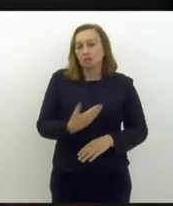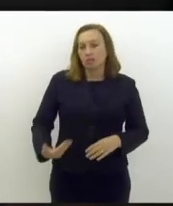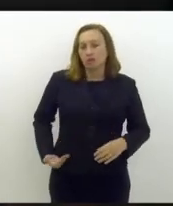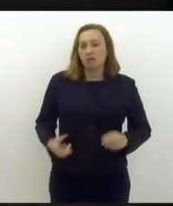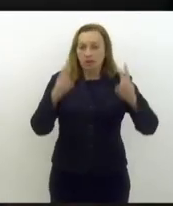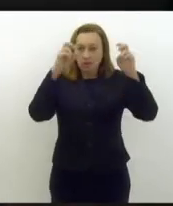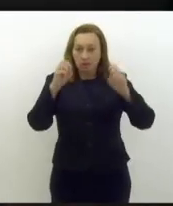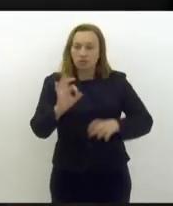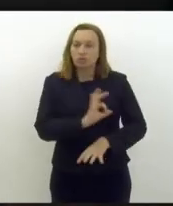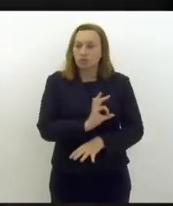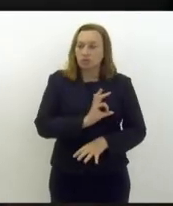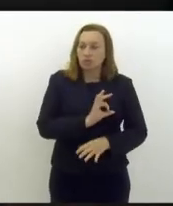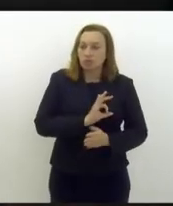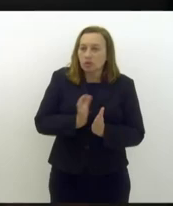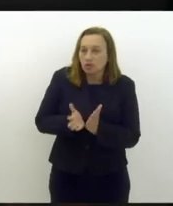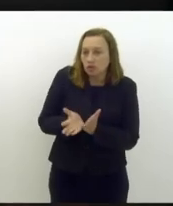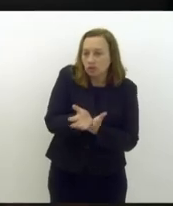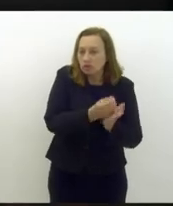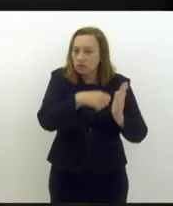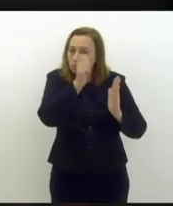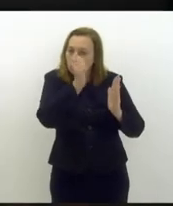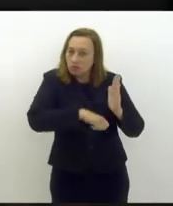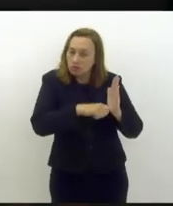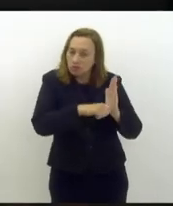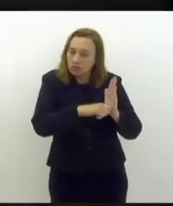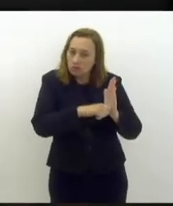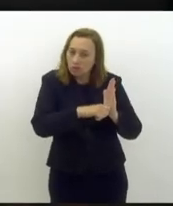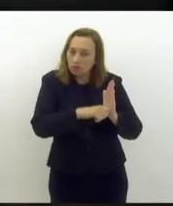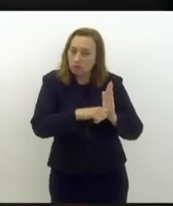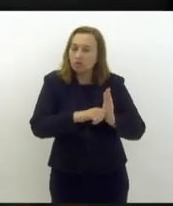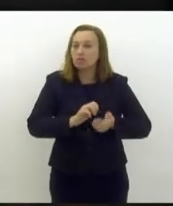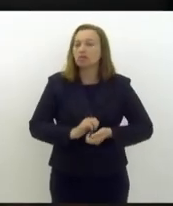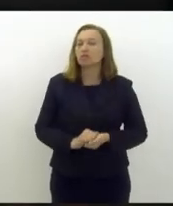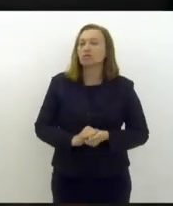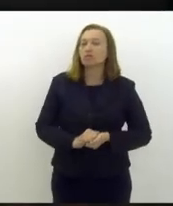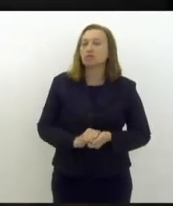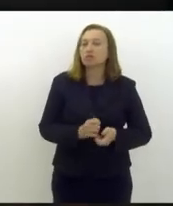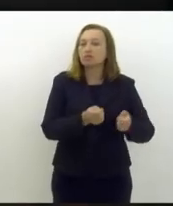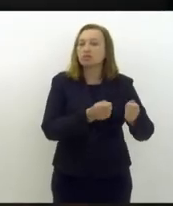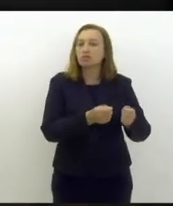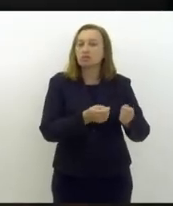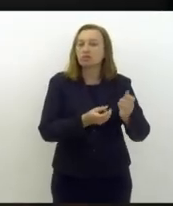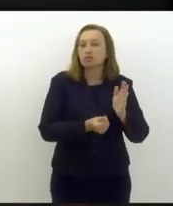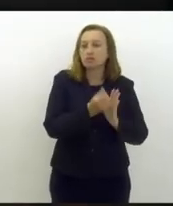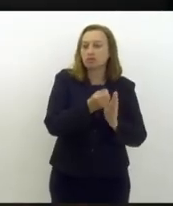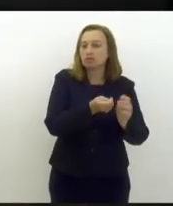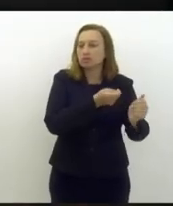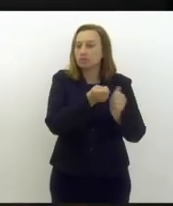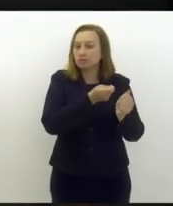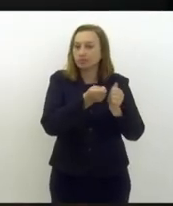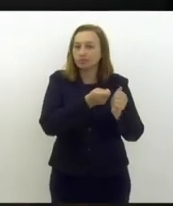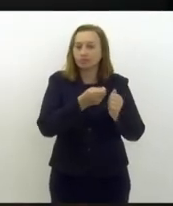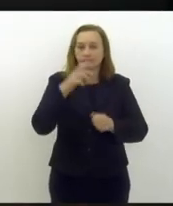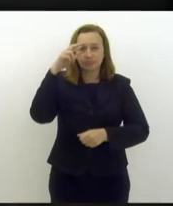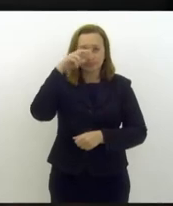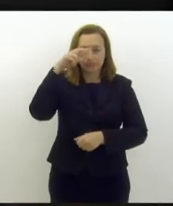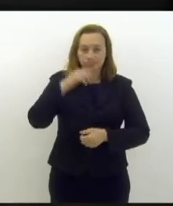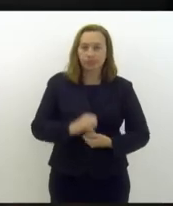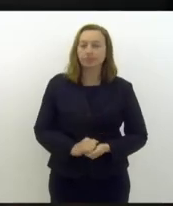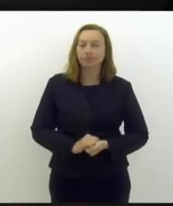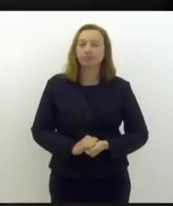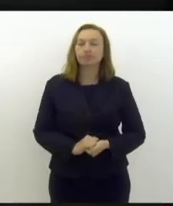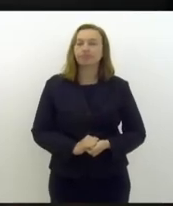tributação controle de arrecadação Estadual de fiscalização dos tributos estaduais e de orçamento Finanças fiscalização financeira e controle